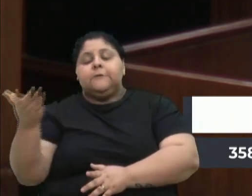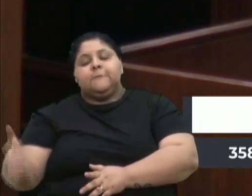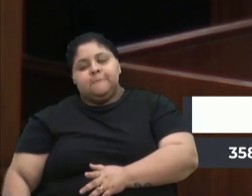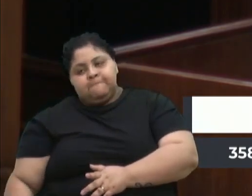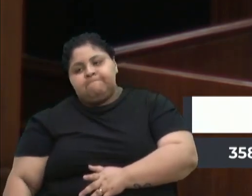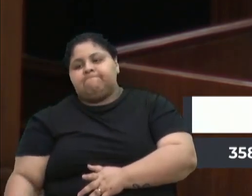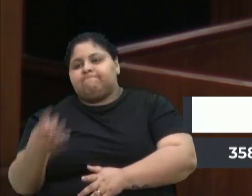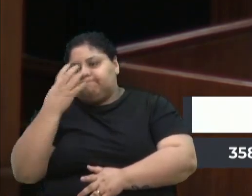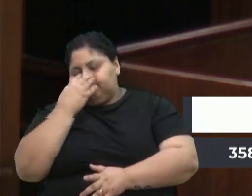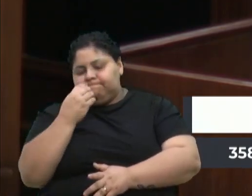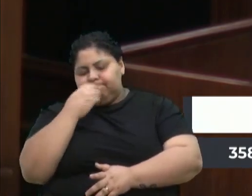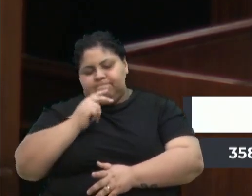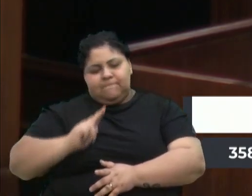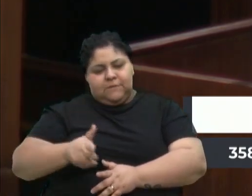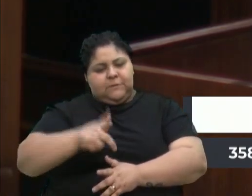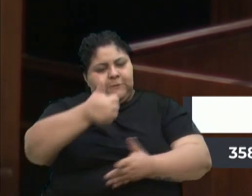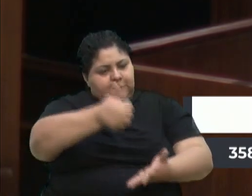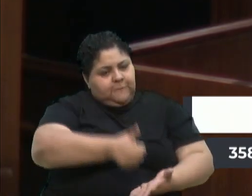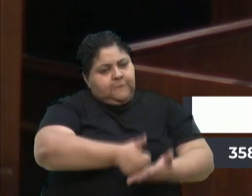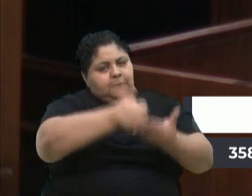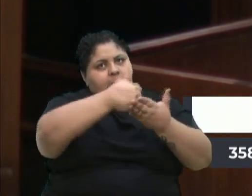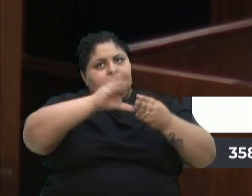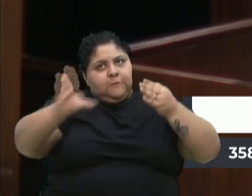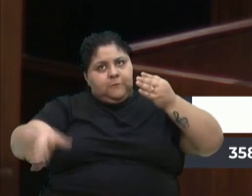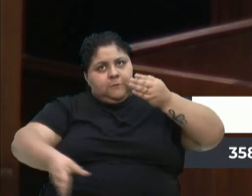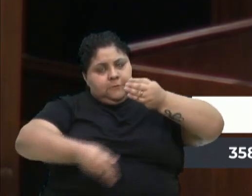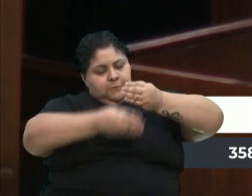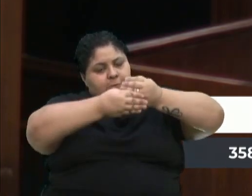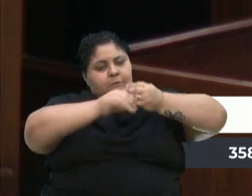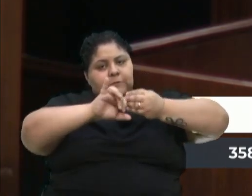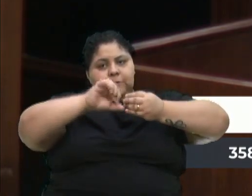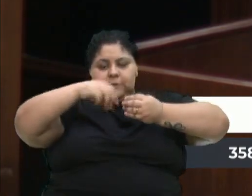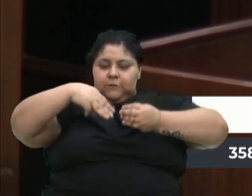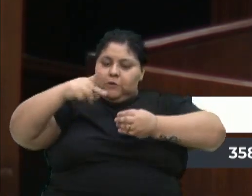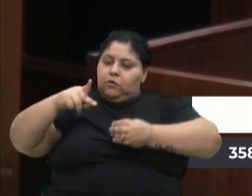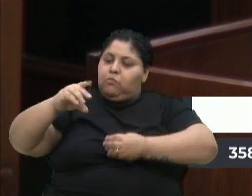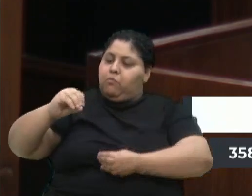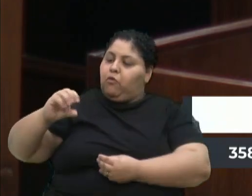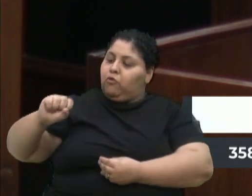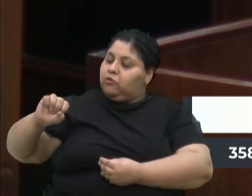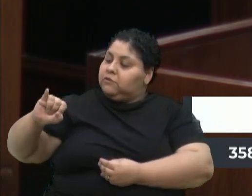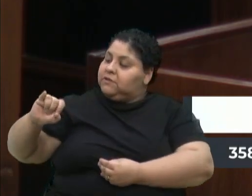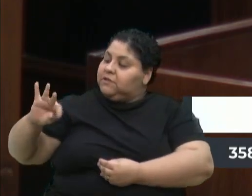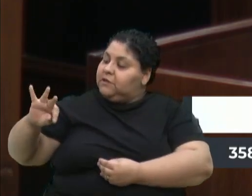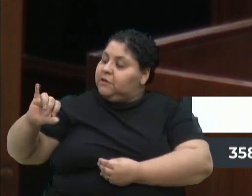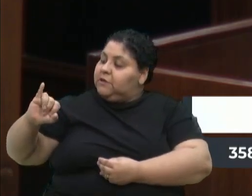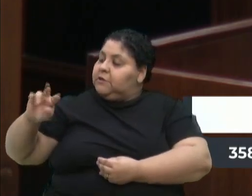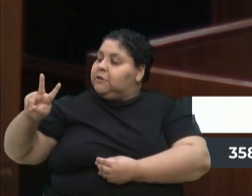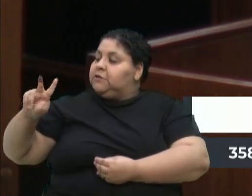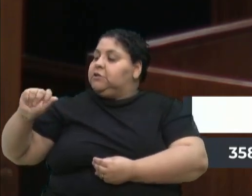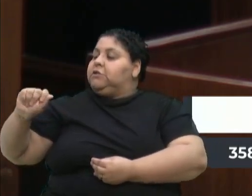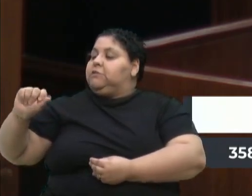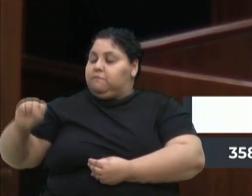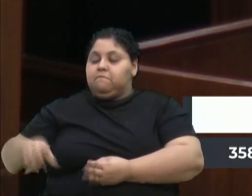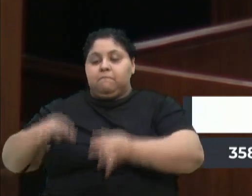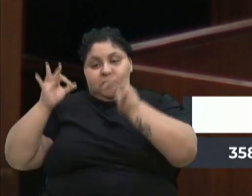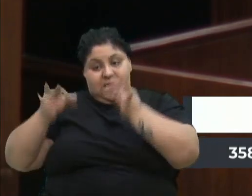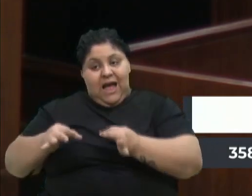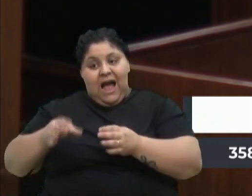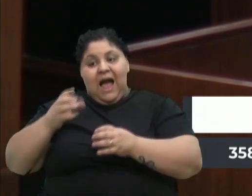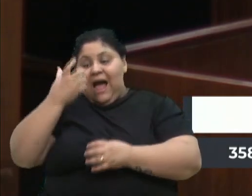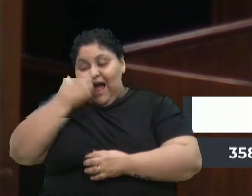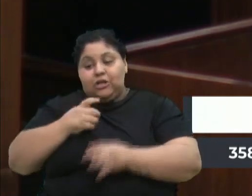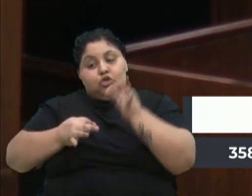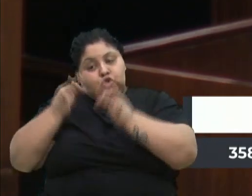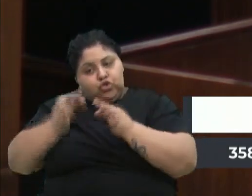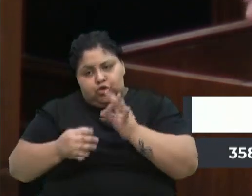meu apoio, terá meu apoio nas emendas impositivas, tá? Acho justas, e se tem a nível